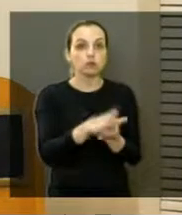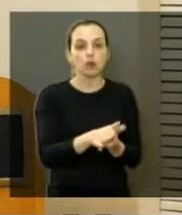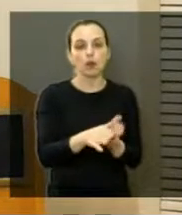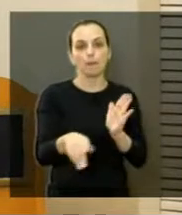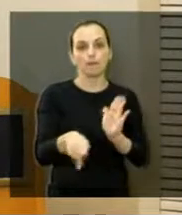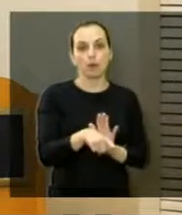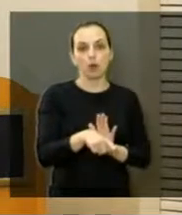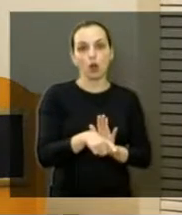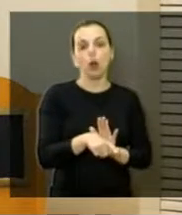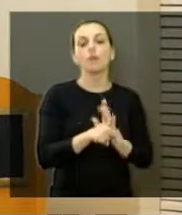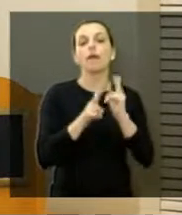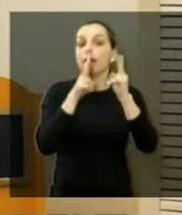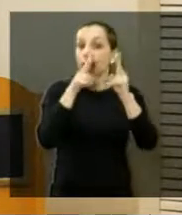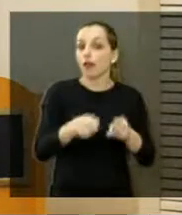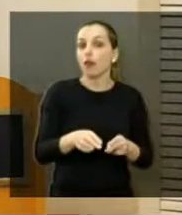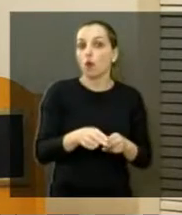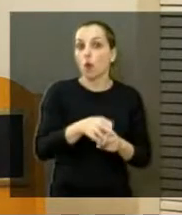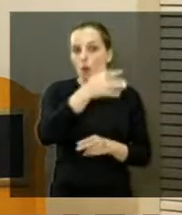Incorre nas mesmas penas